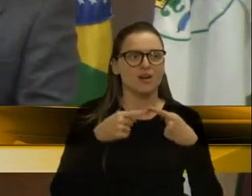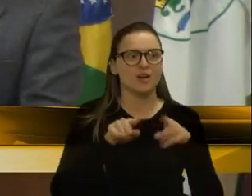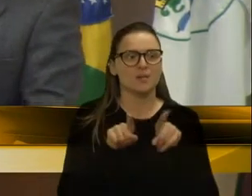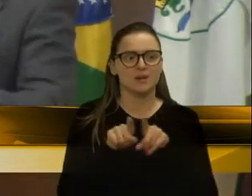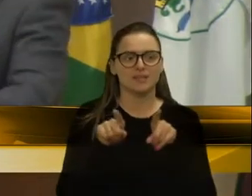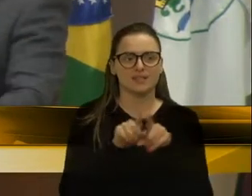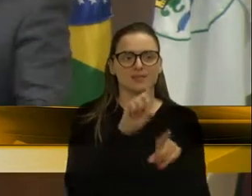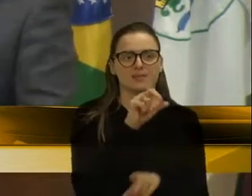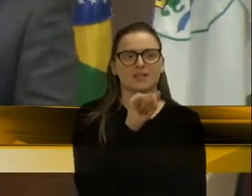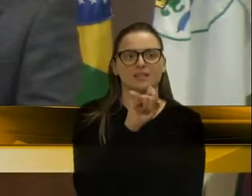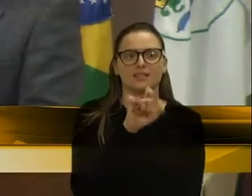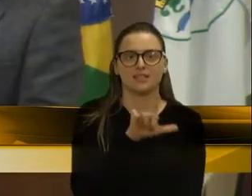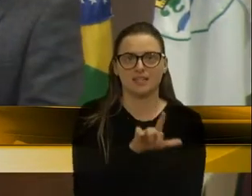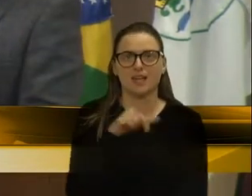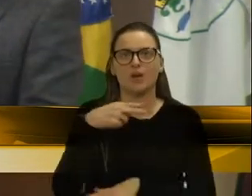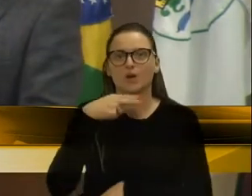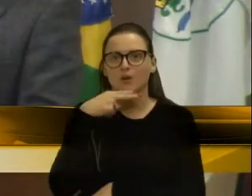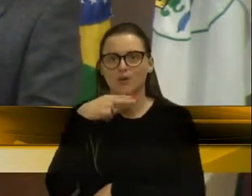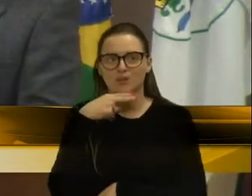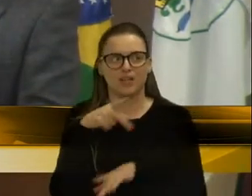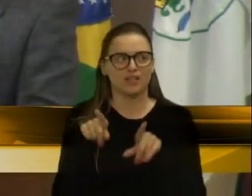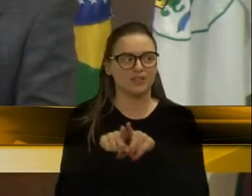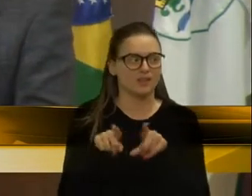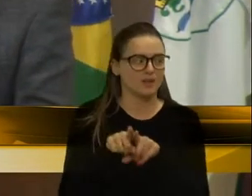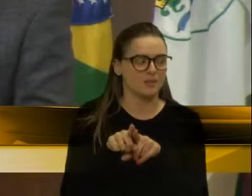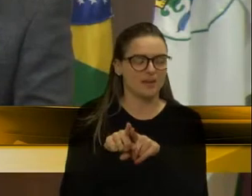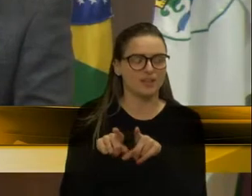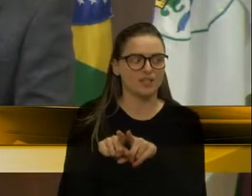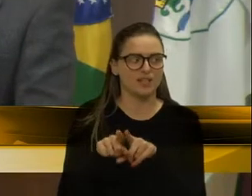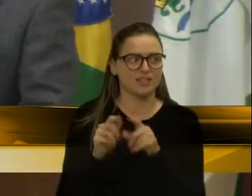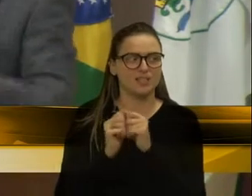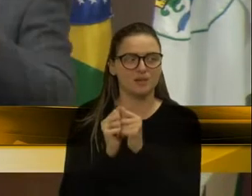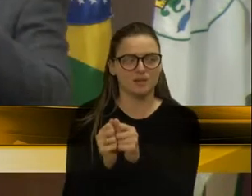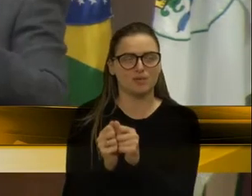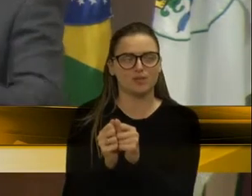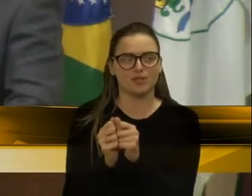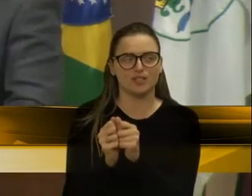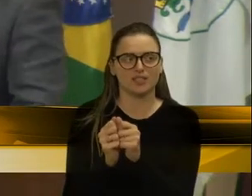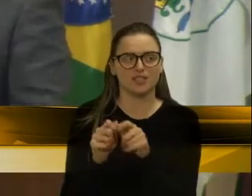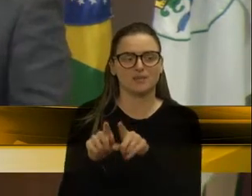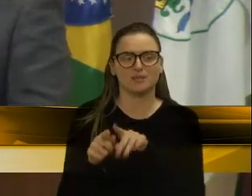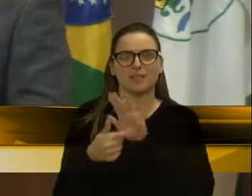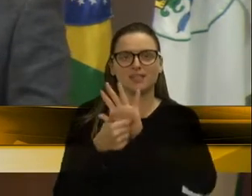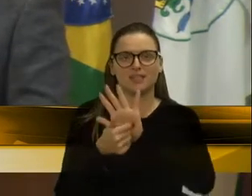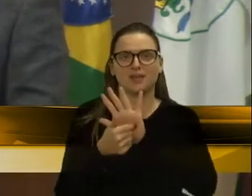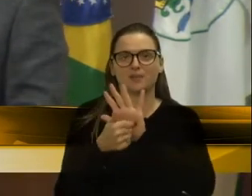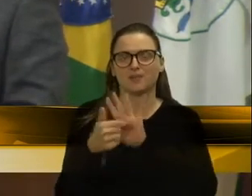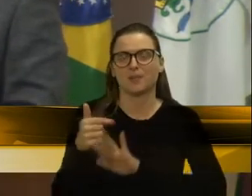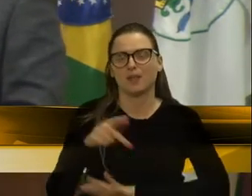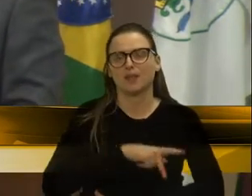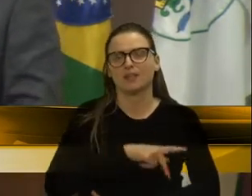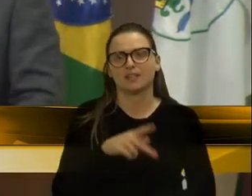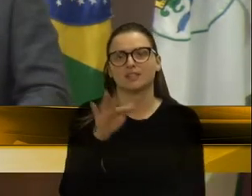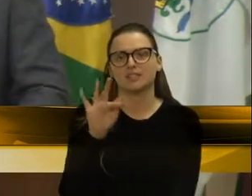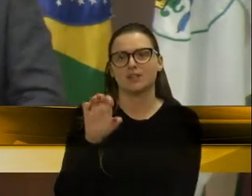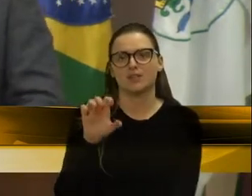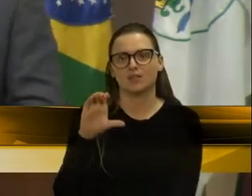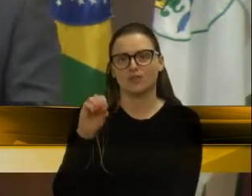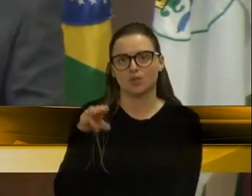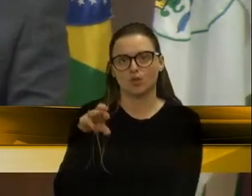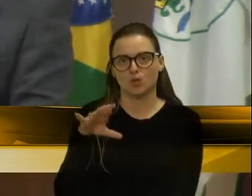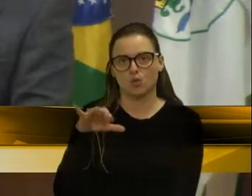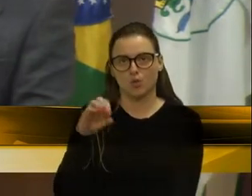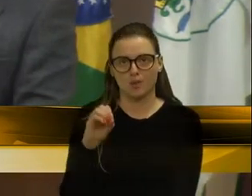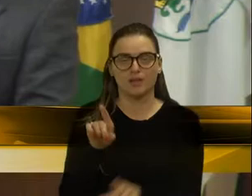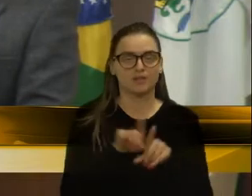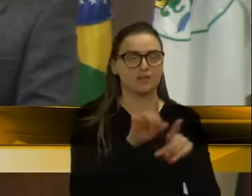alexandre seus netos também estavam lá presentes o presidente da fecomércio vice-presidente da